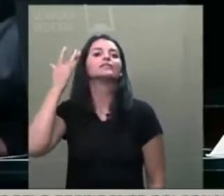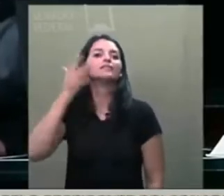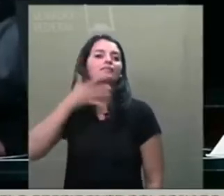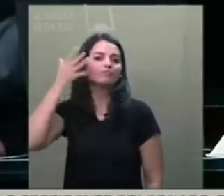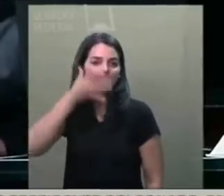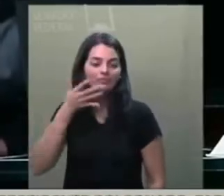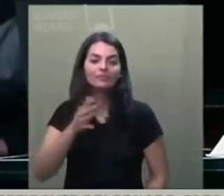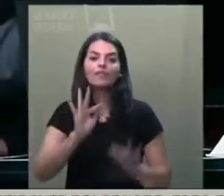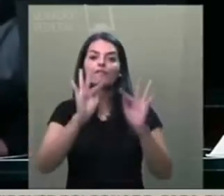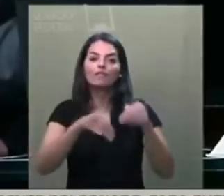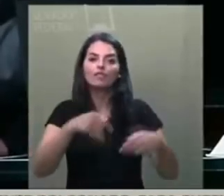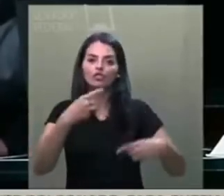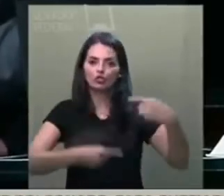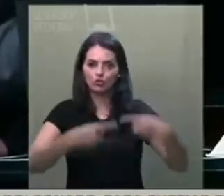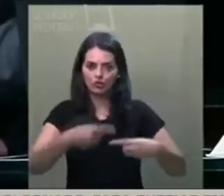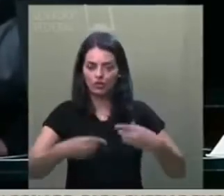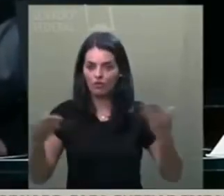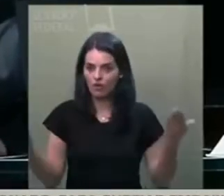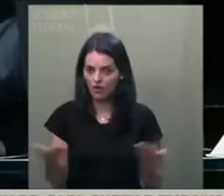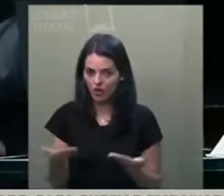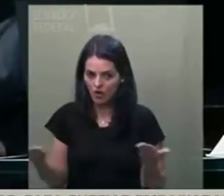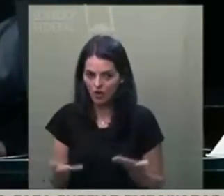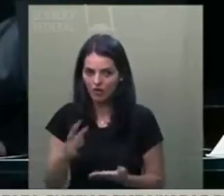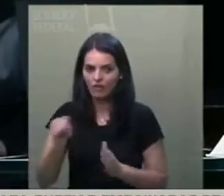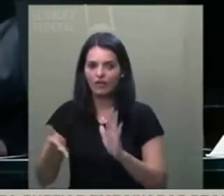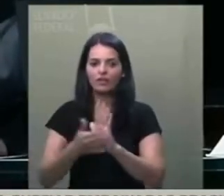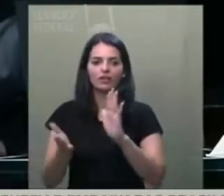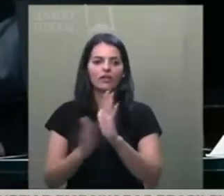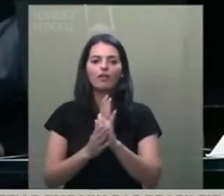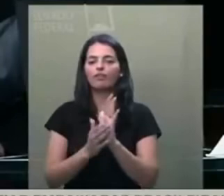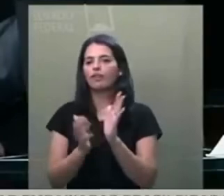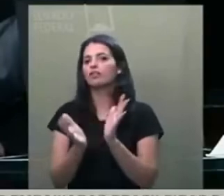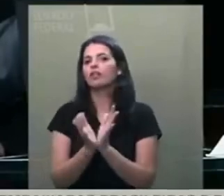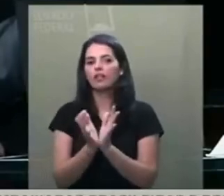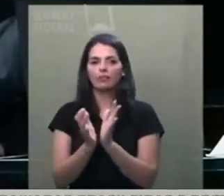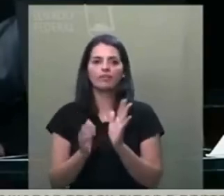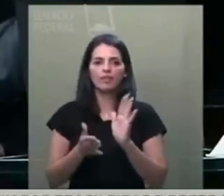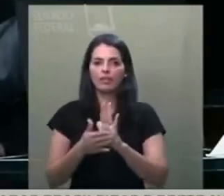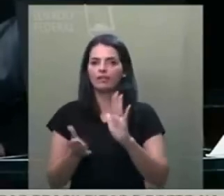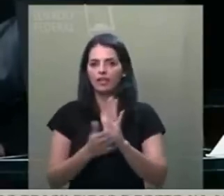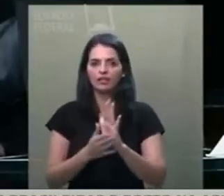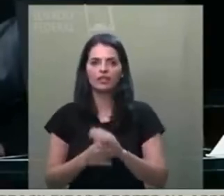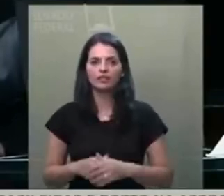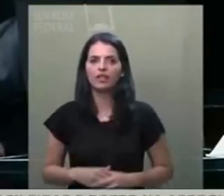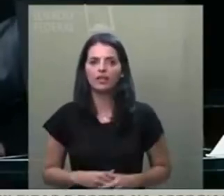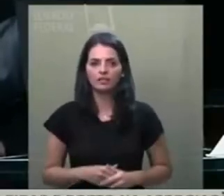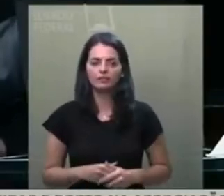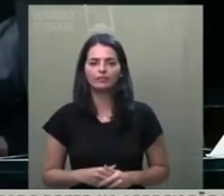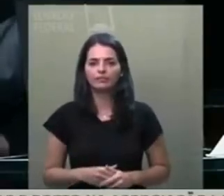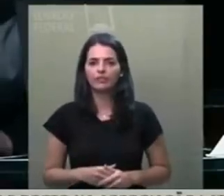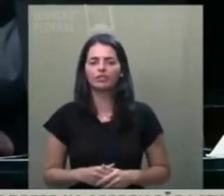enfermagem brasileira destacando a atuação dos profissionais que estão na linha de frente no combate à covid-19